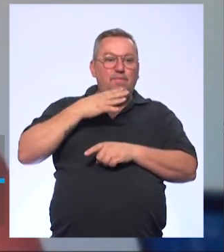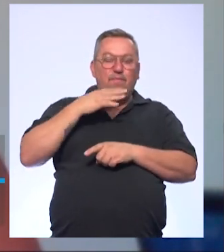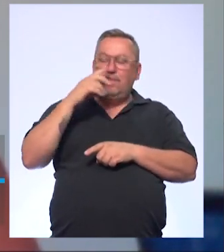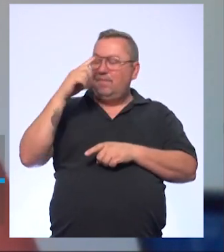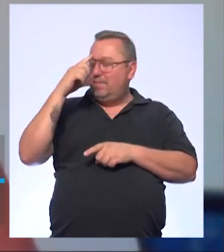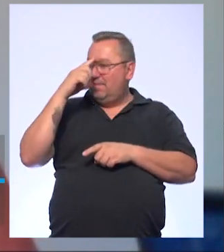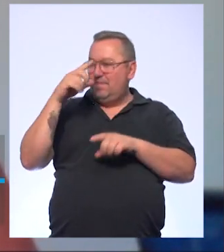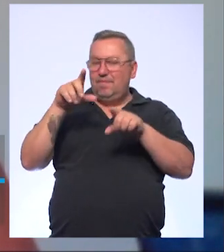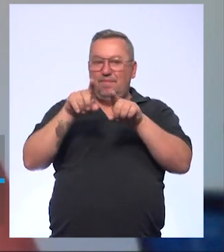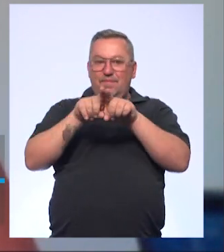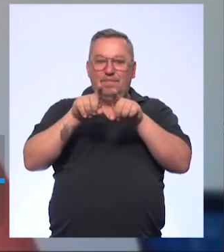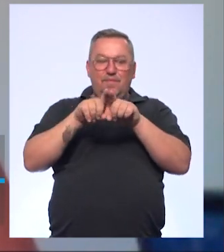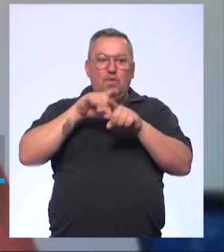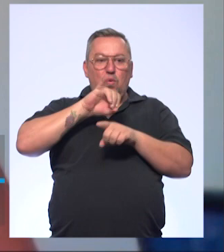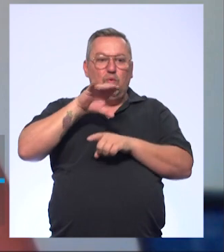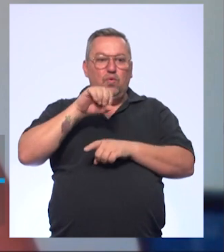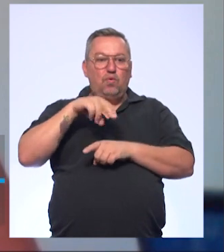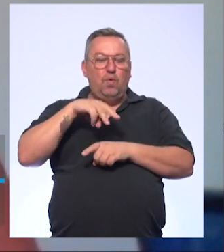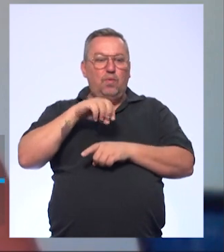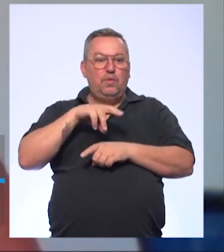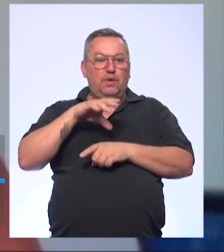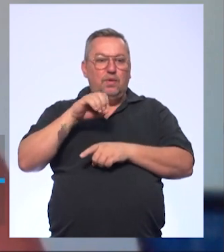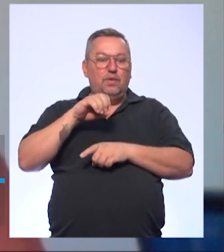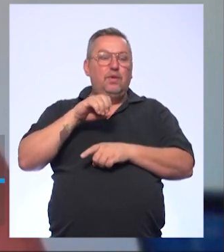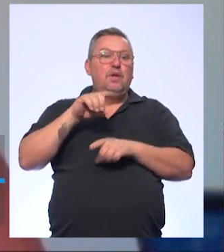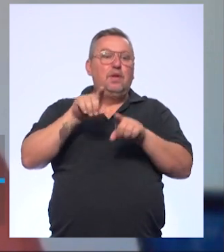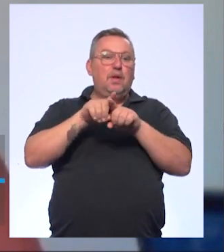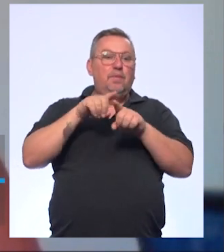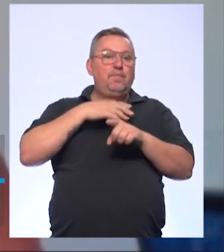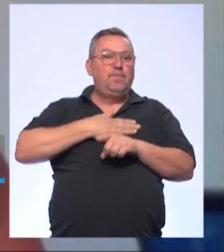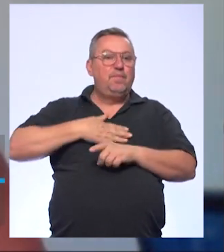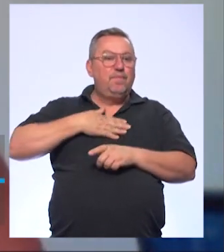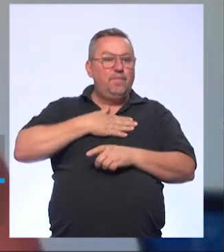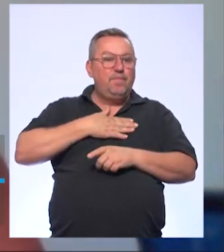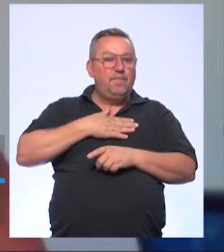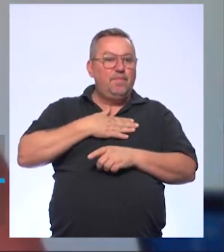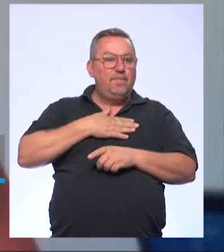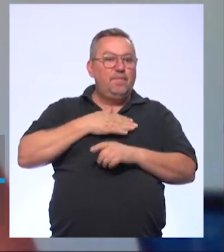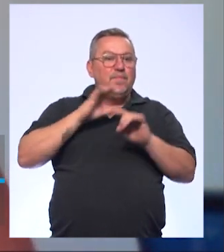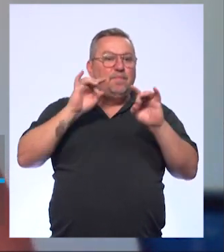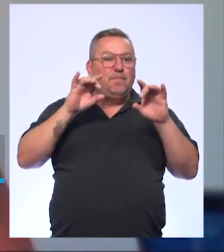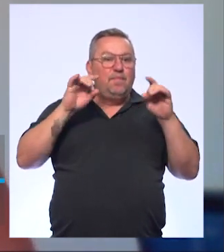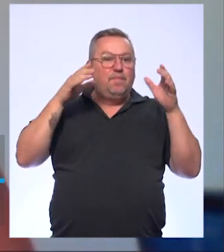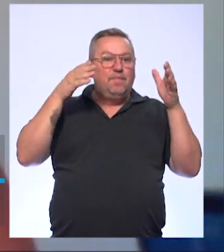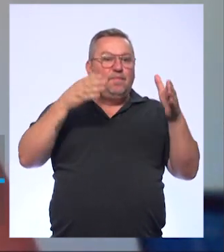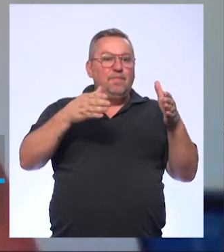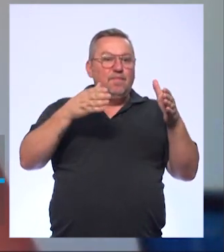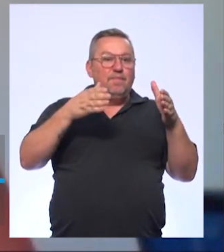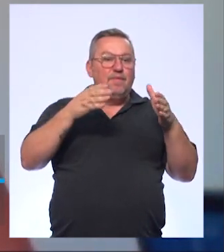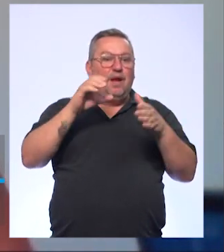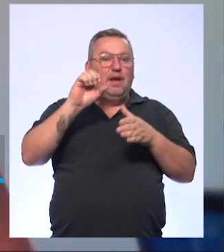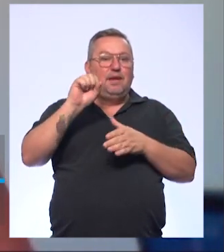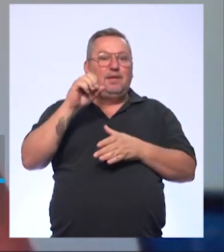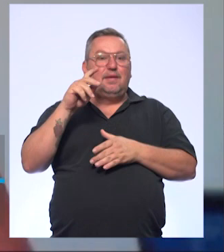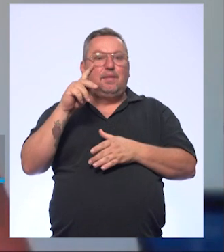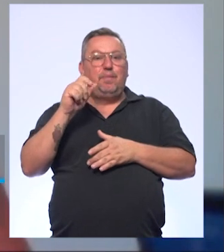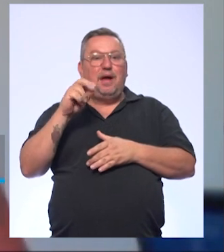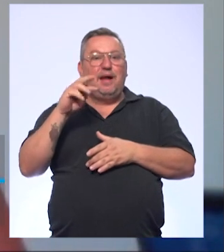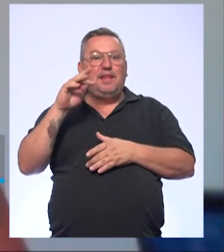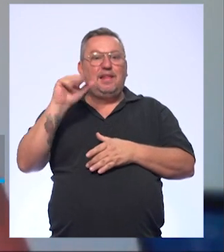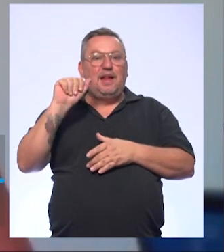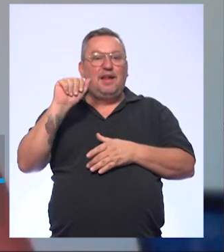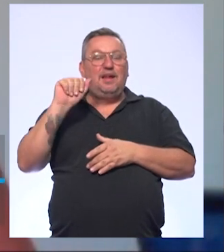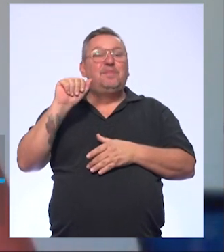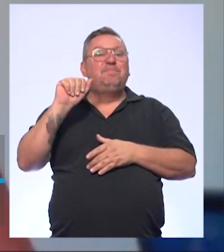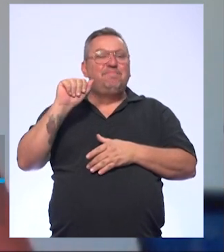Grécia. E o João Vitor, Murilo e o Gustavo gostariam de ir especificamente para Esparta. Olha que interessante,